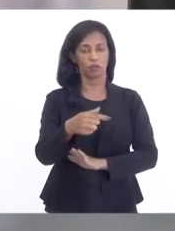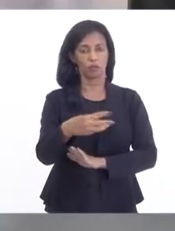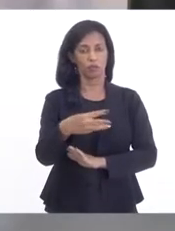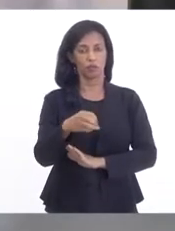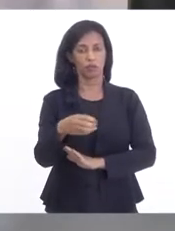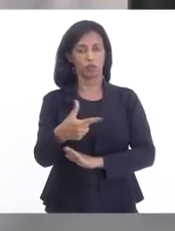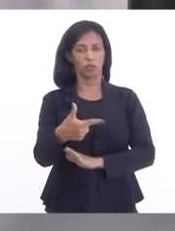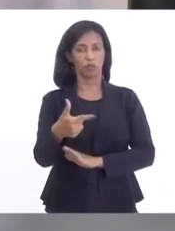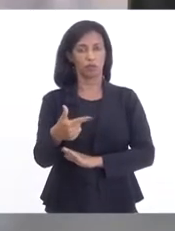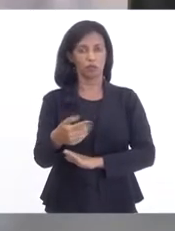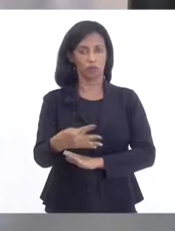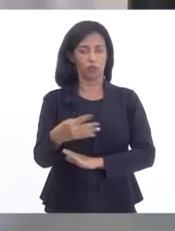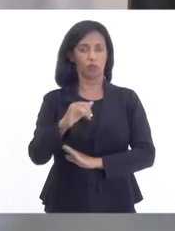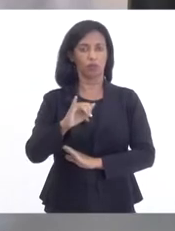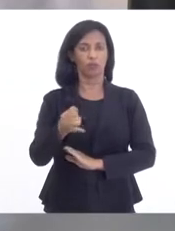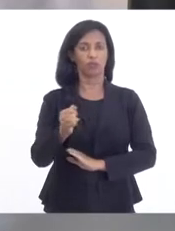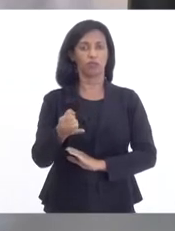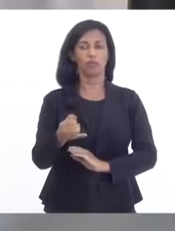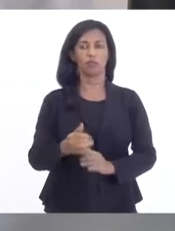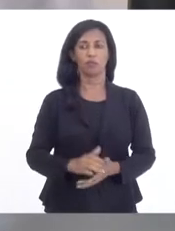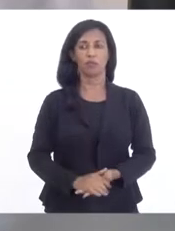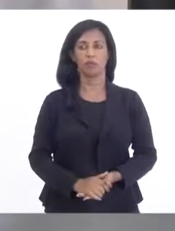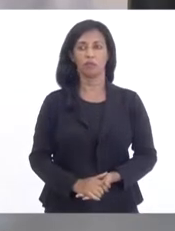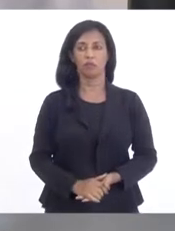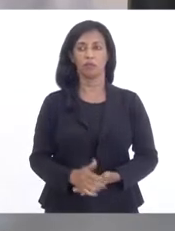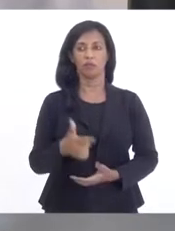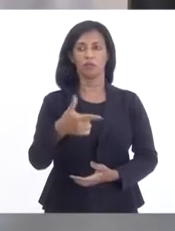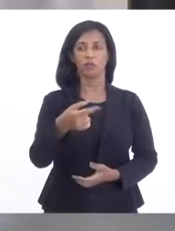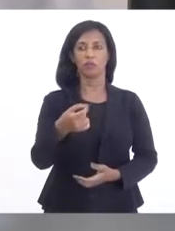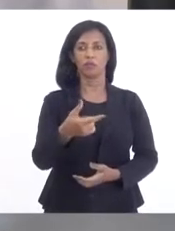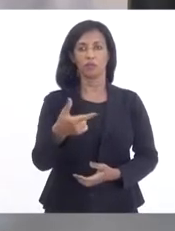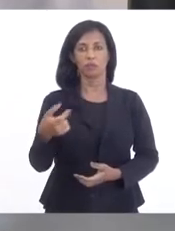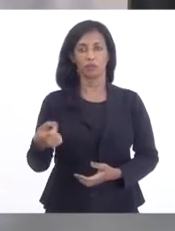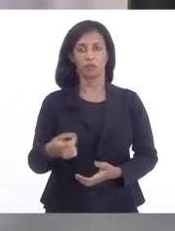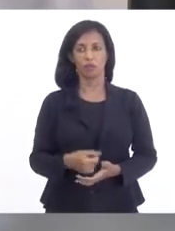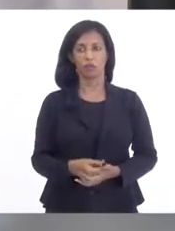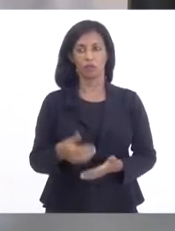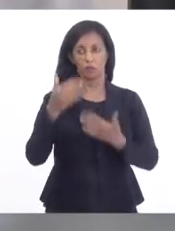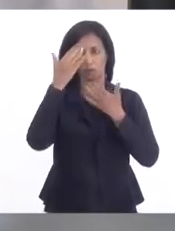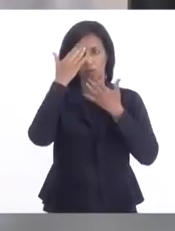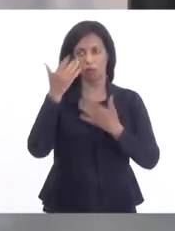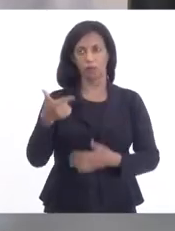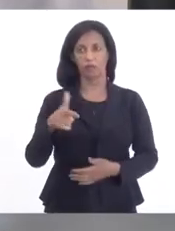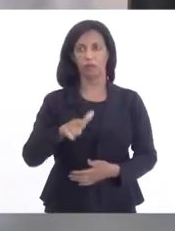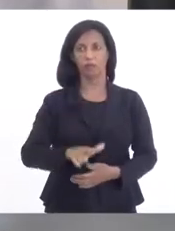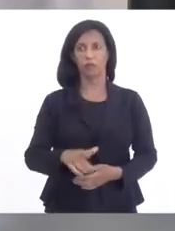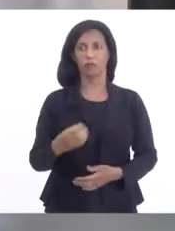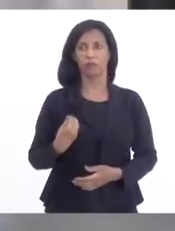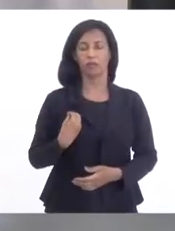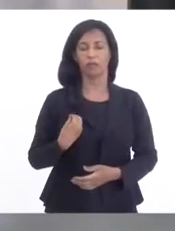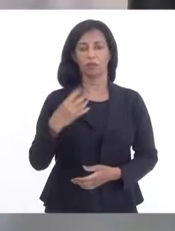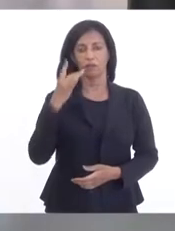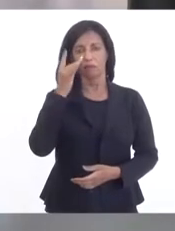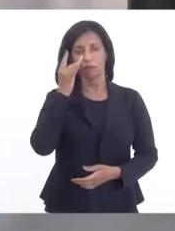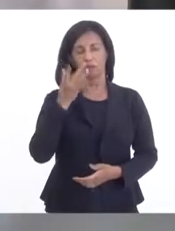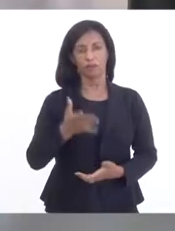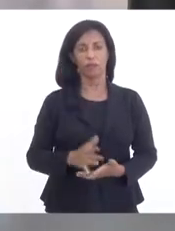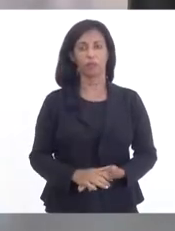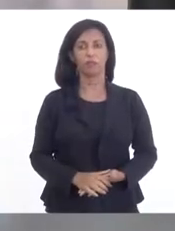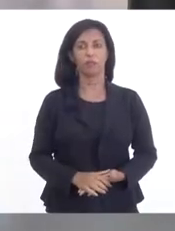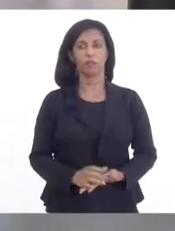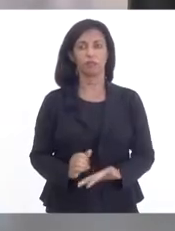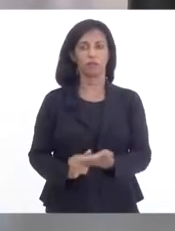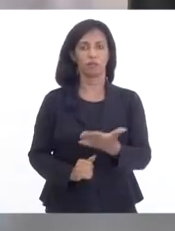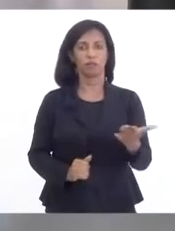de 24 de janeiro de 2020. Agradecer mais uma vez a presença dos senhores deputados que